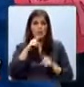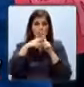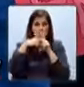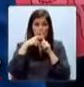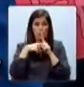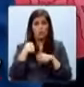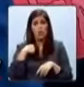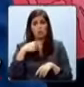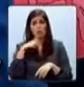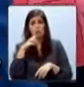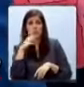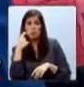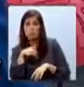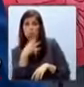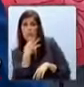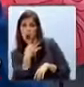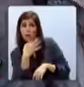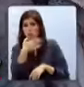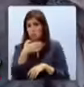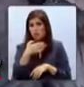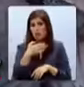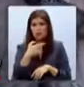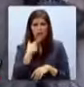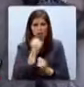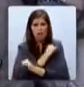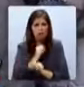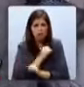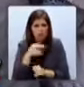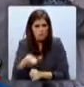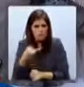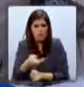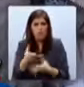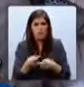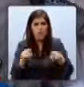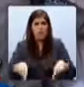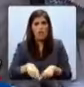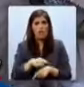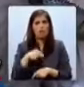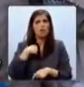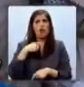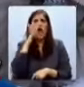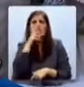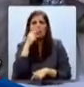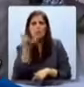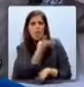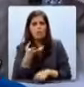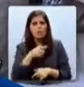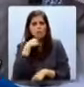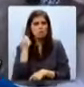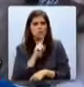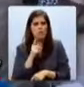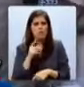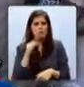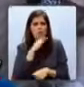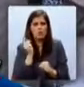4, 7 graus, o que é impossível estarmos dentro da sala de aula quente. Não há mesmo aquecimento, a nossa sala chegou a ter 4 aquecedores, mas nenhuma aquece, é muito